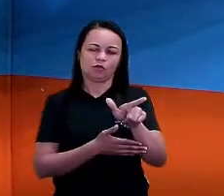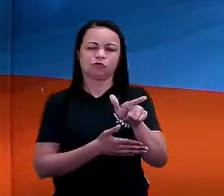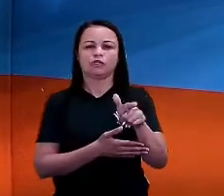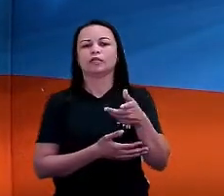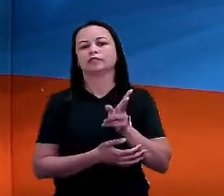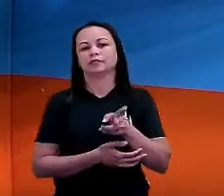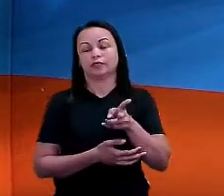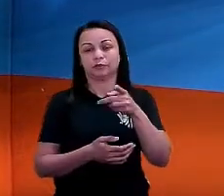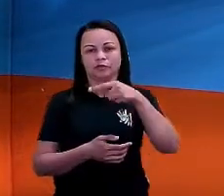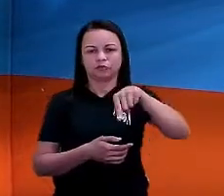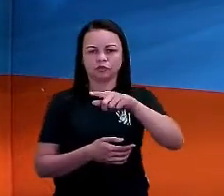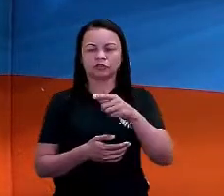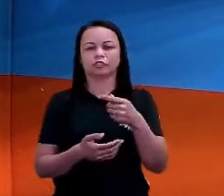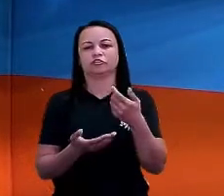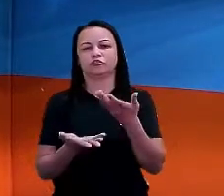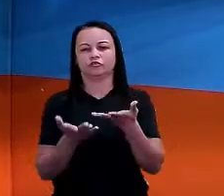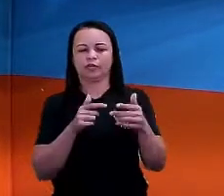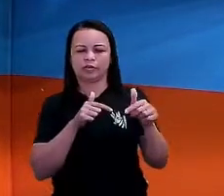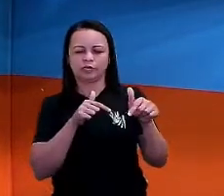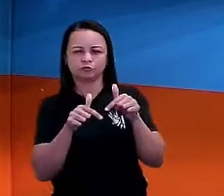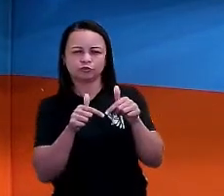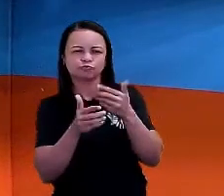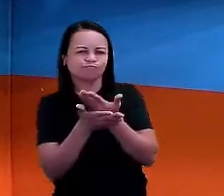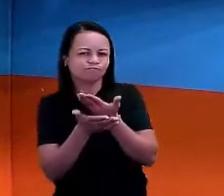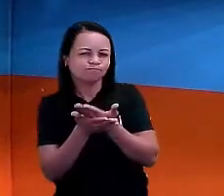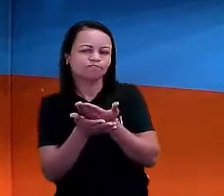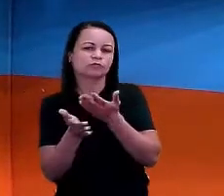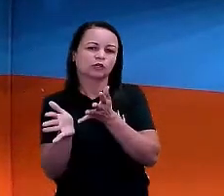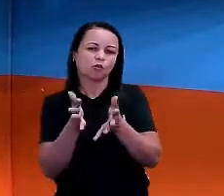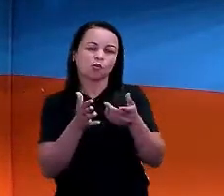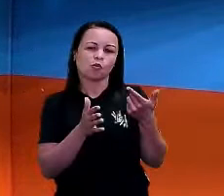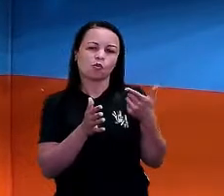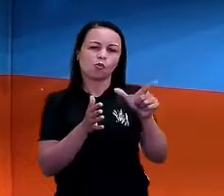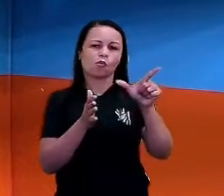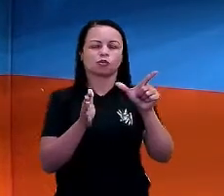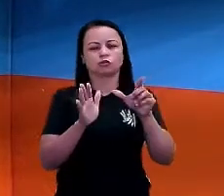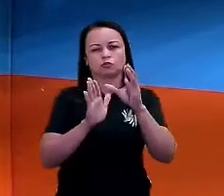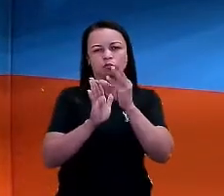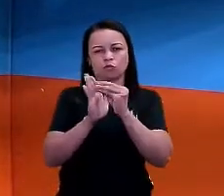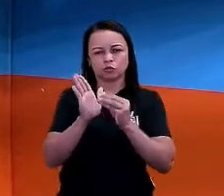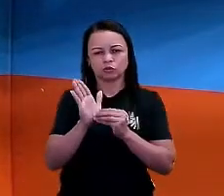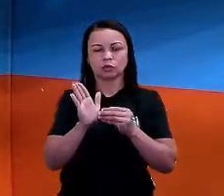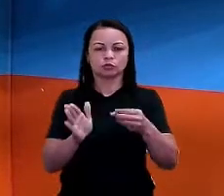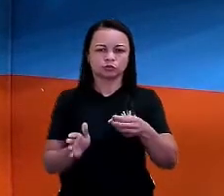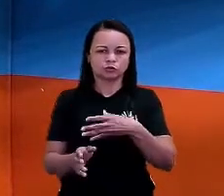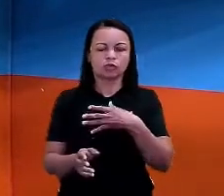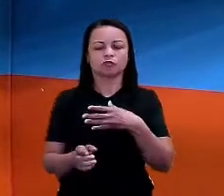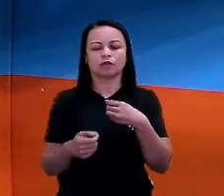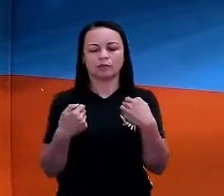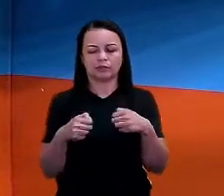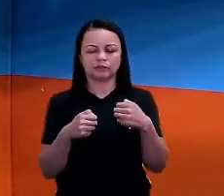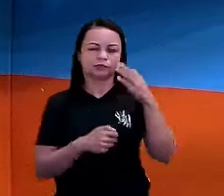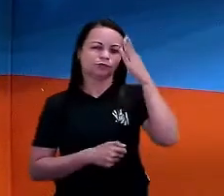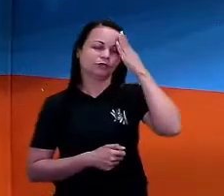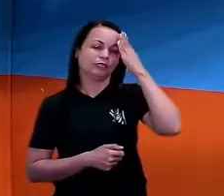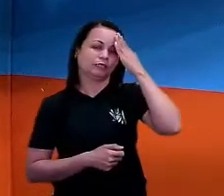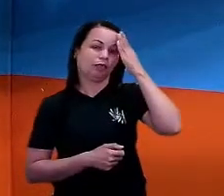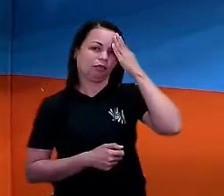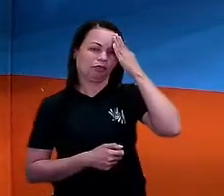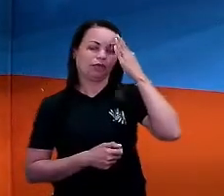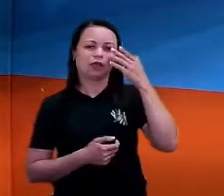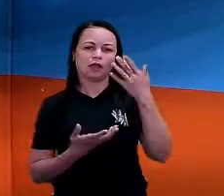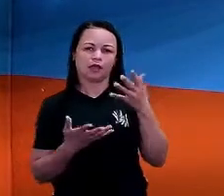vocês estiverem trabalhando um novo conteúdo, que é a soma dos ângulos internos de um polígono regular, eu preciso entender tudo sobre polígonos para